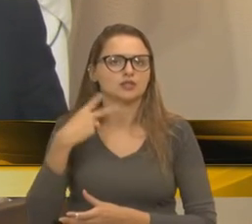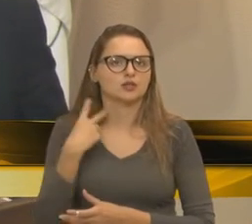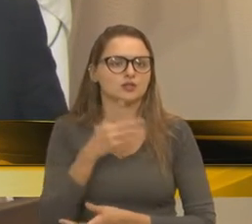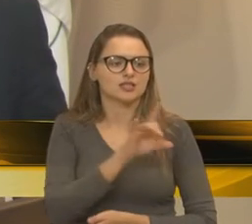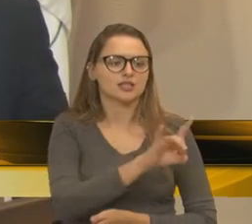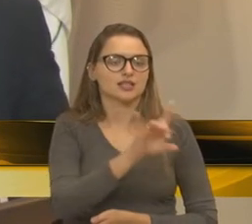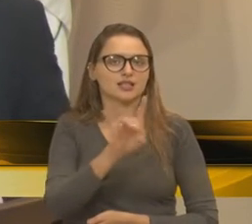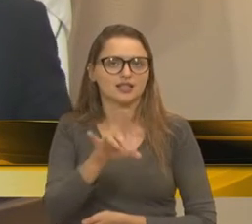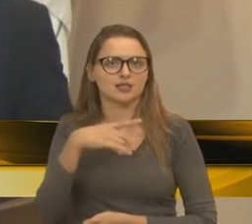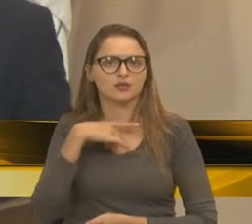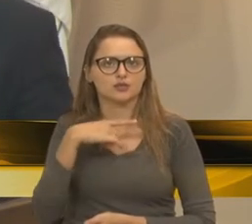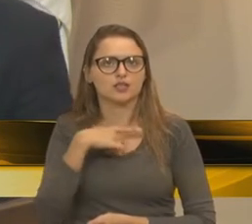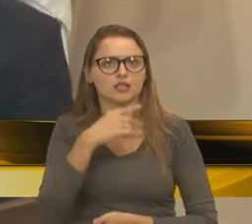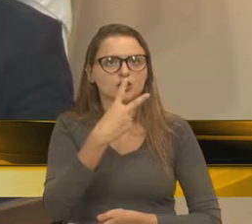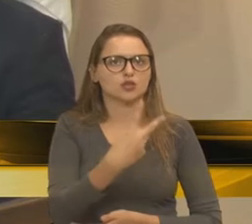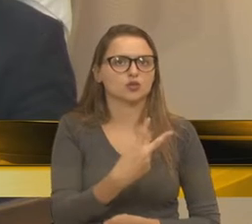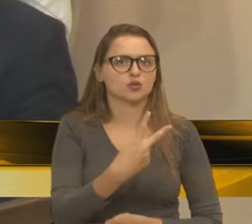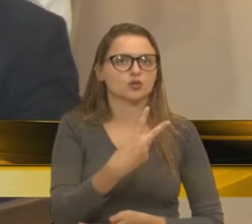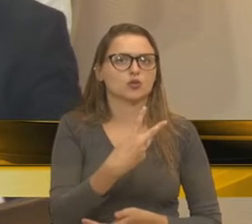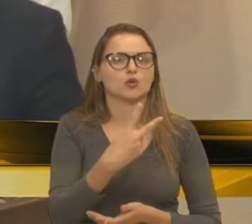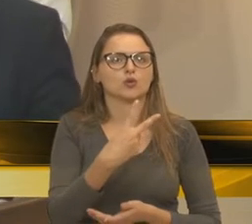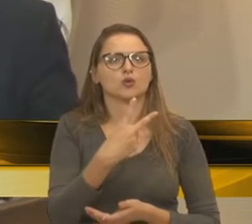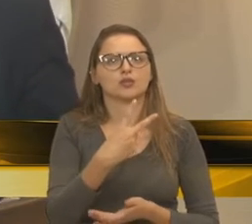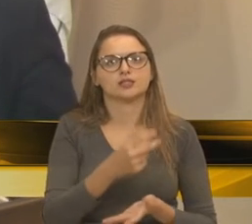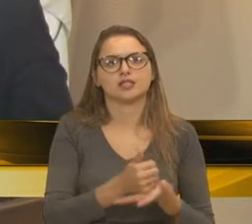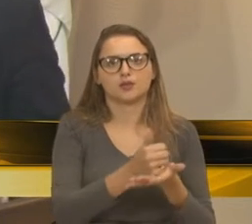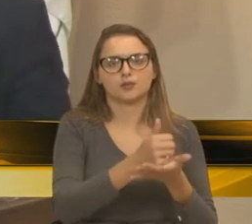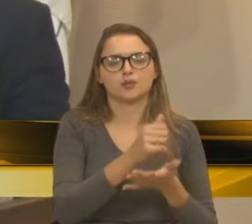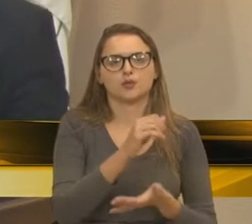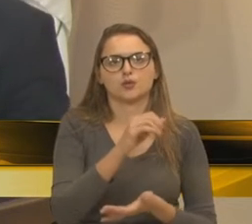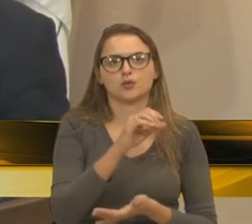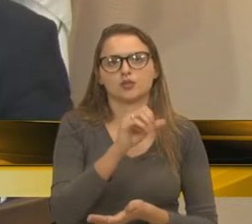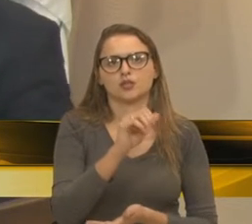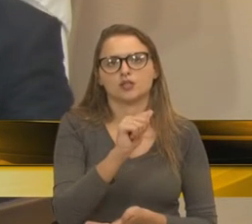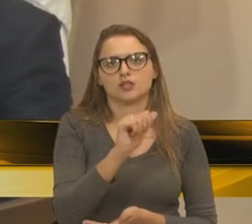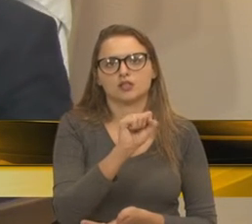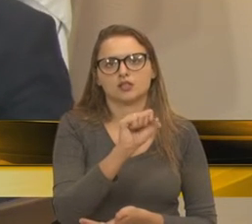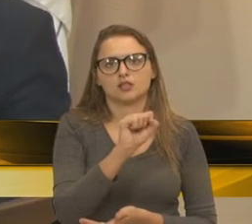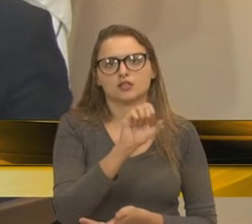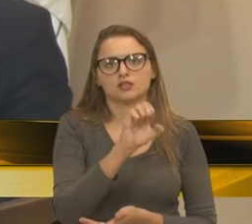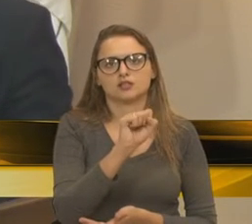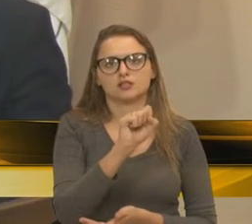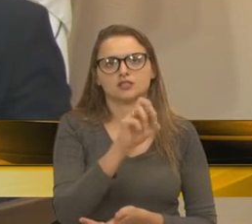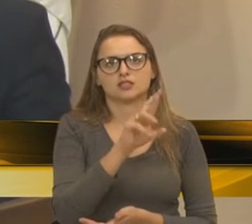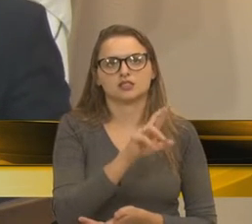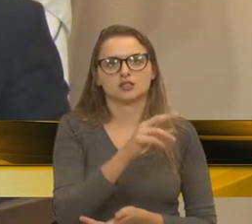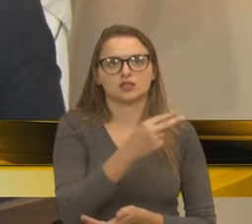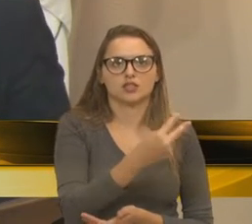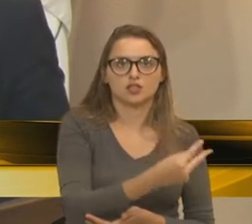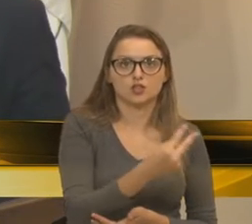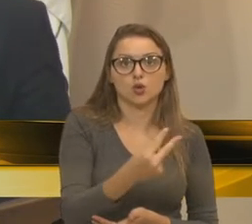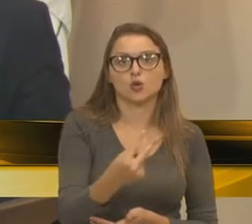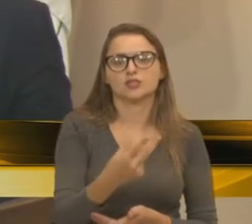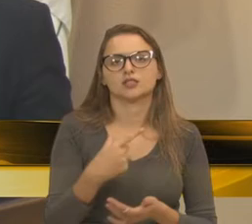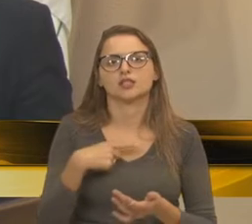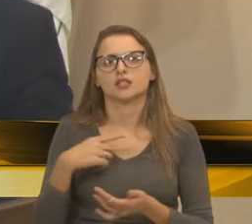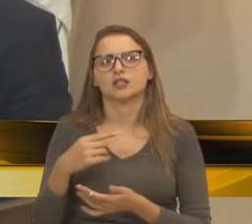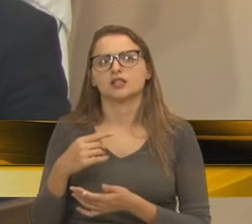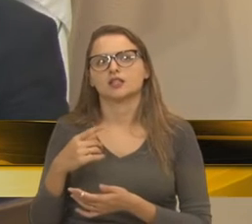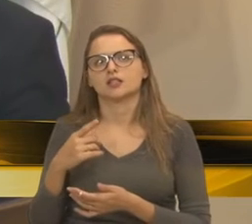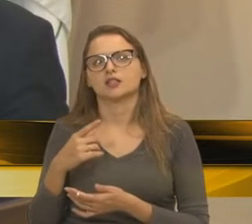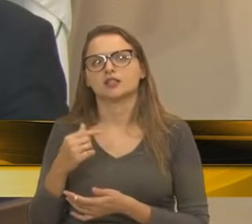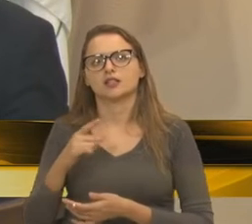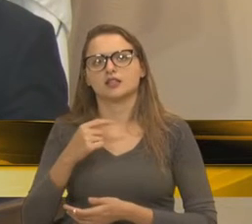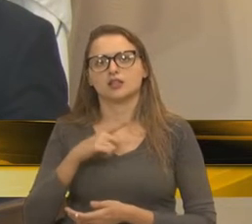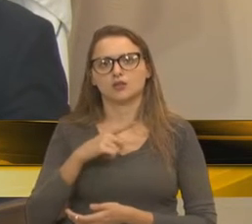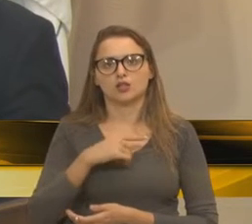2 vereadores para lhes assessorar, uma bancada que tem um vereador só tem 5, fora o vereador. Eu tenho